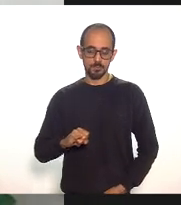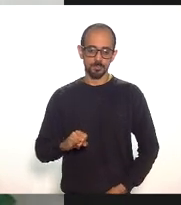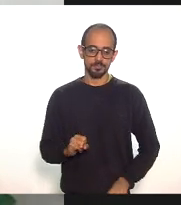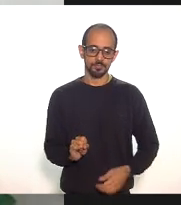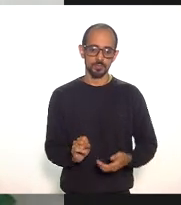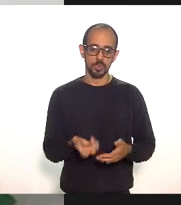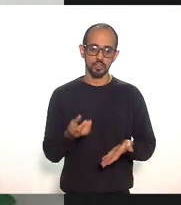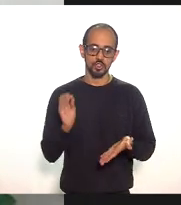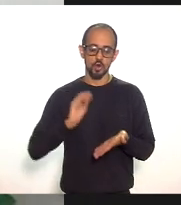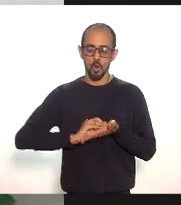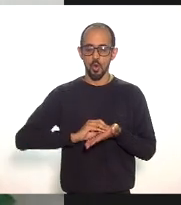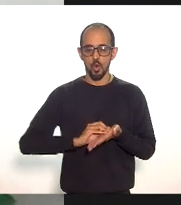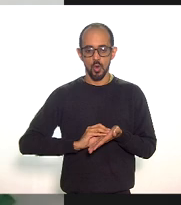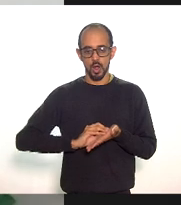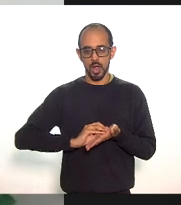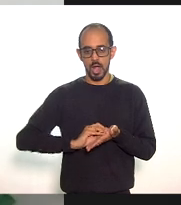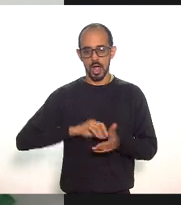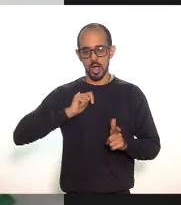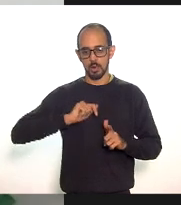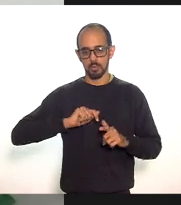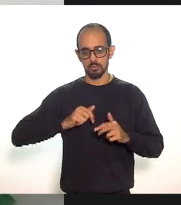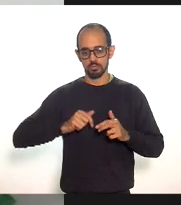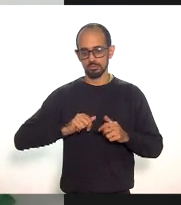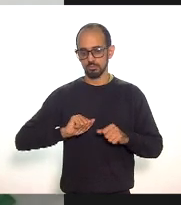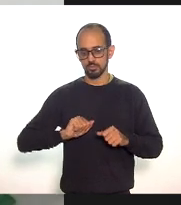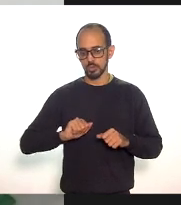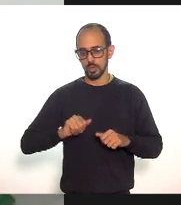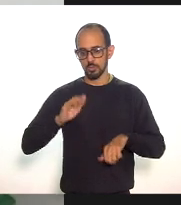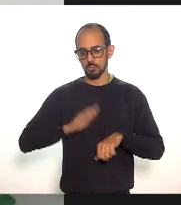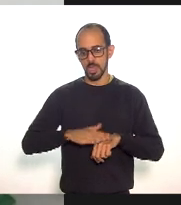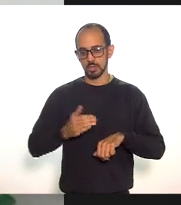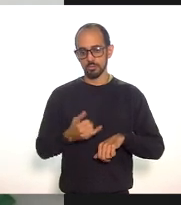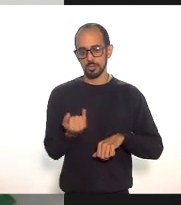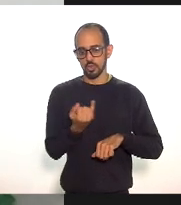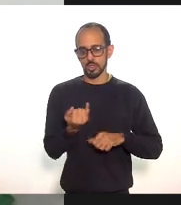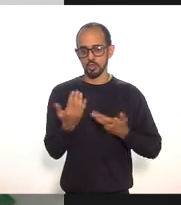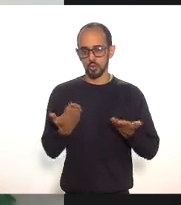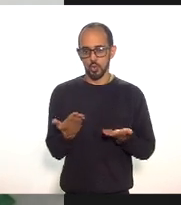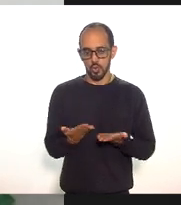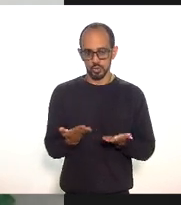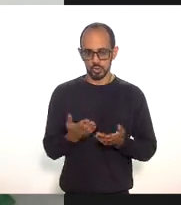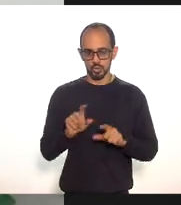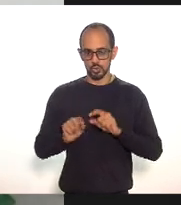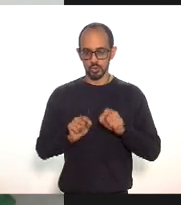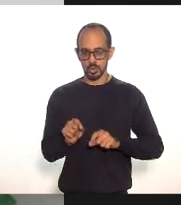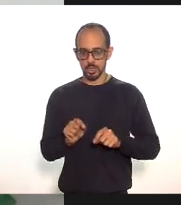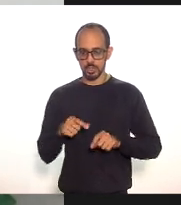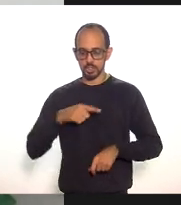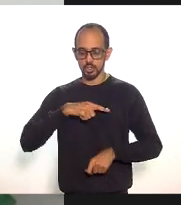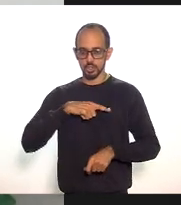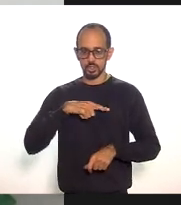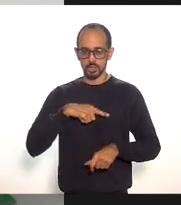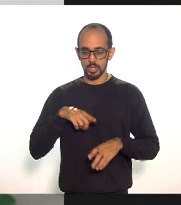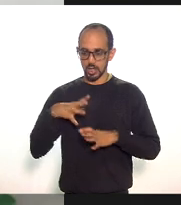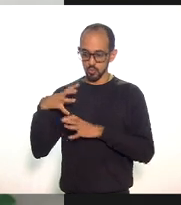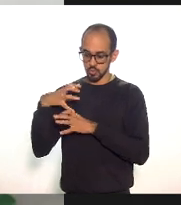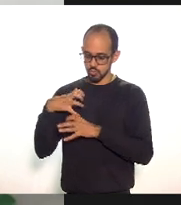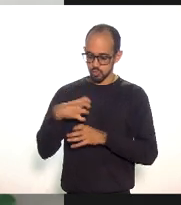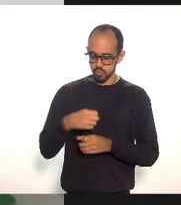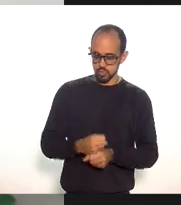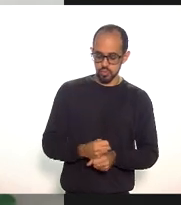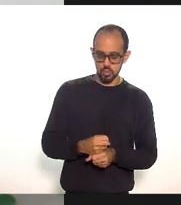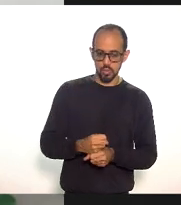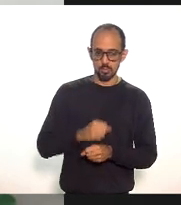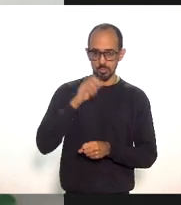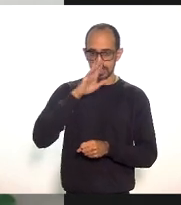uma situação evidente nesse momento, é que hoje a gente tem o censo brasileiro aí com menos